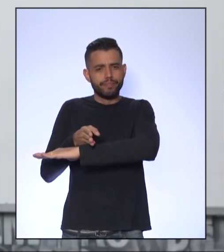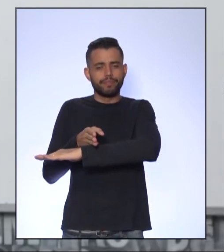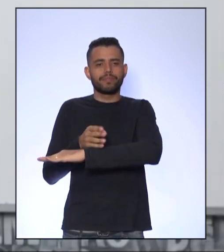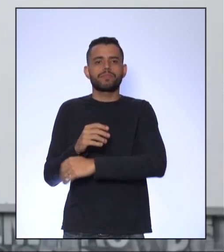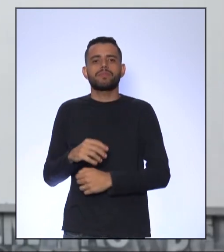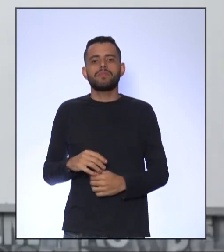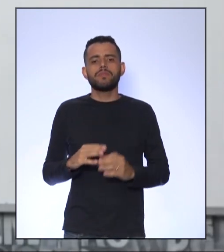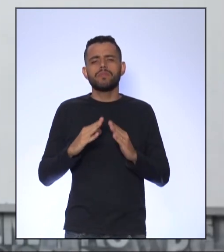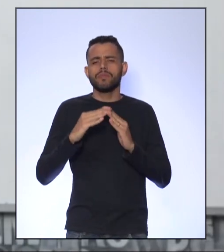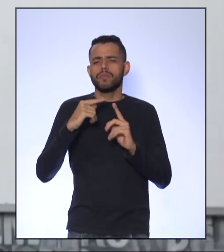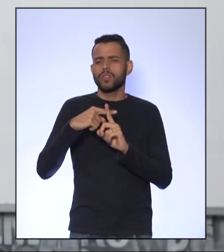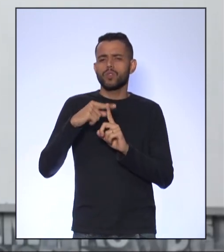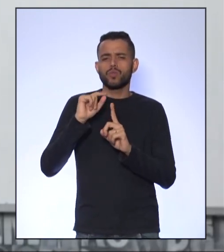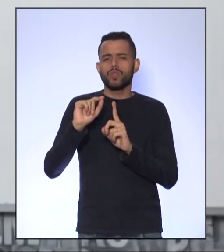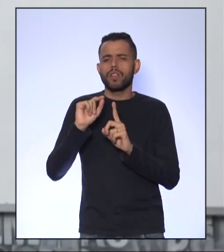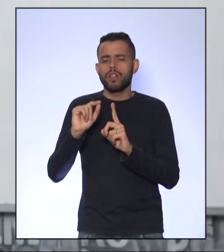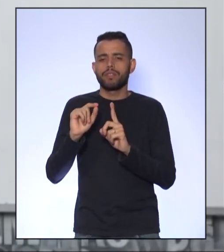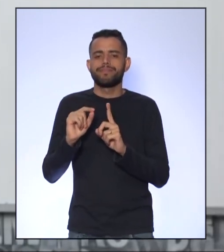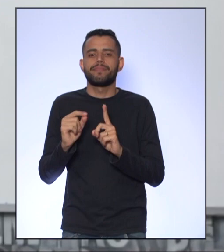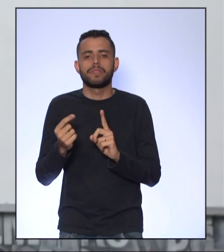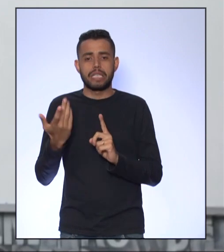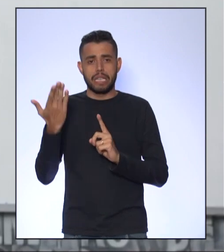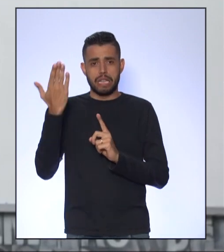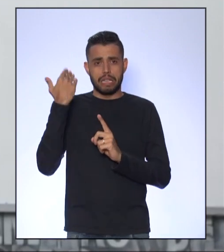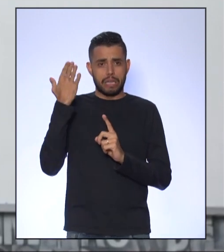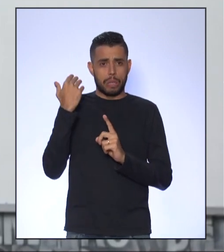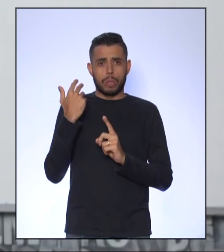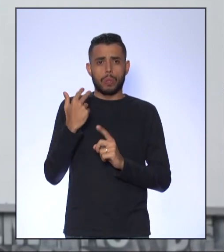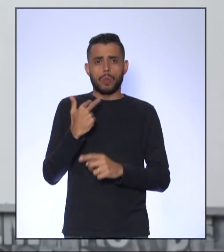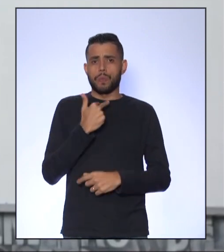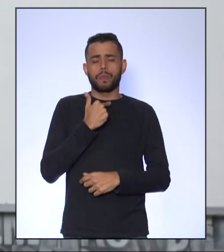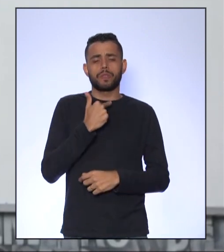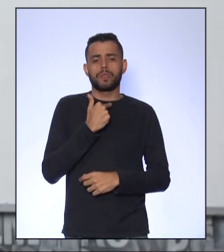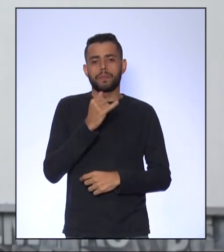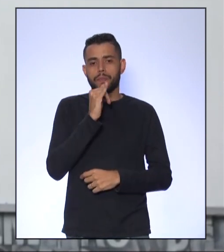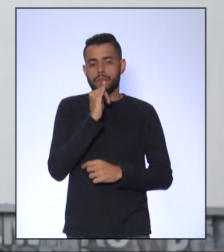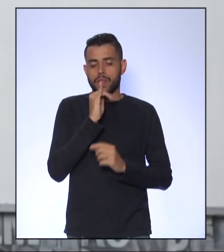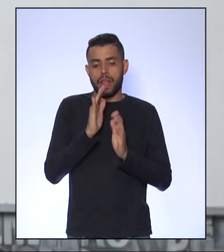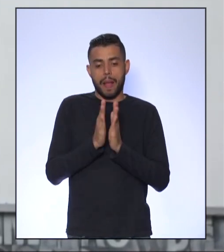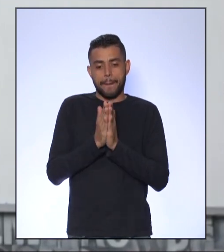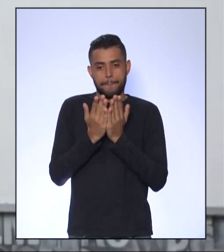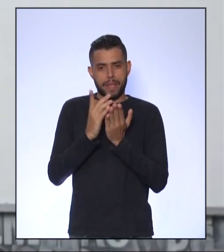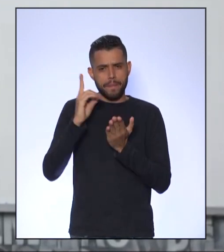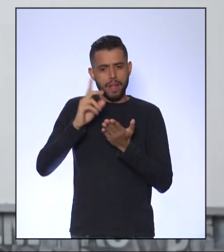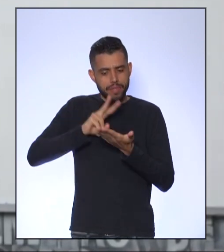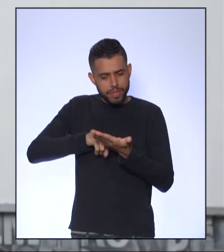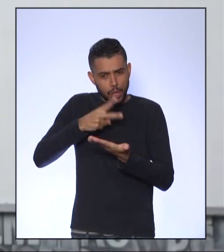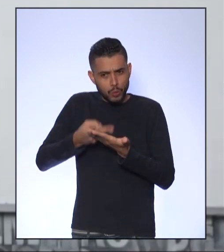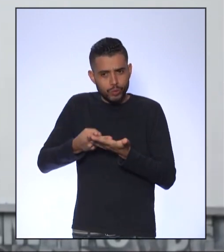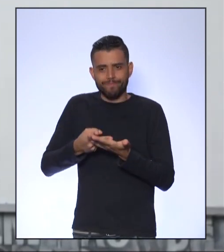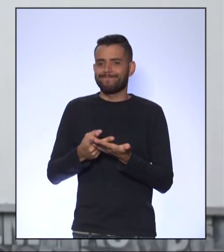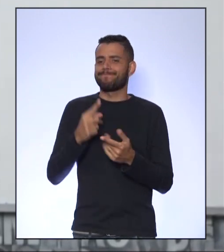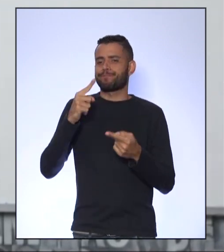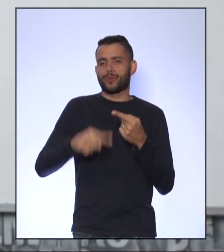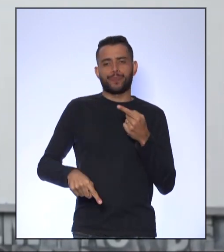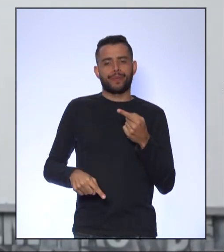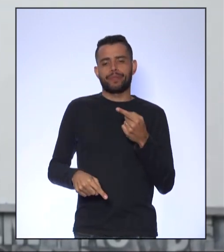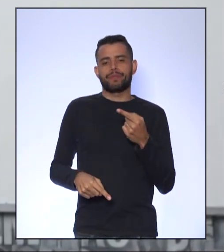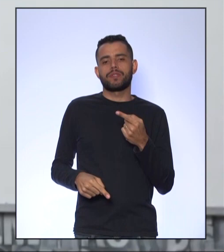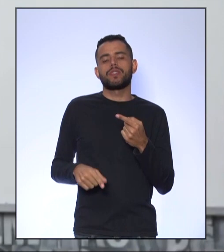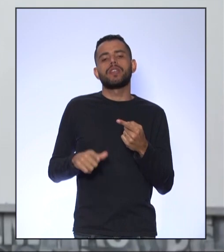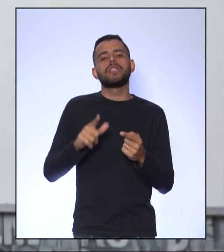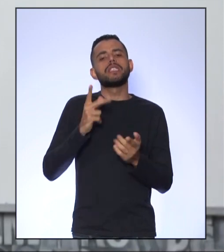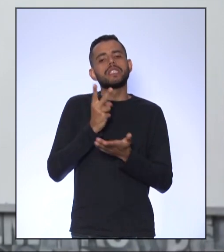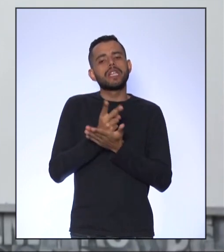igreja não possibilitava a Bíblia ser traduzida. As missas aconteciam em